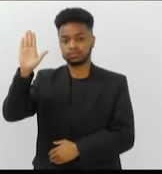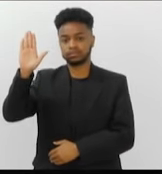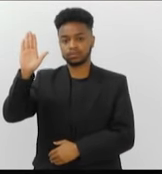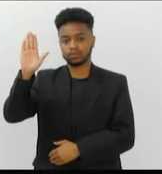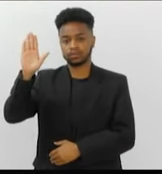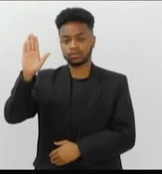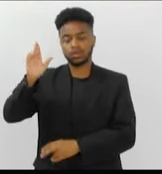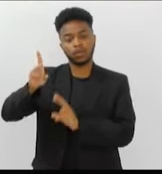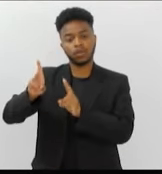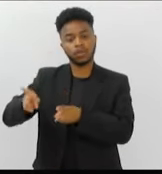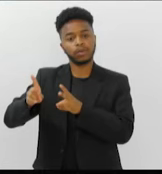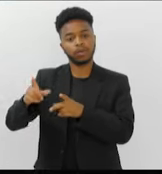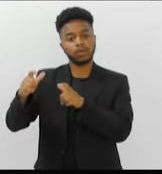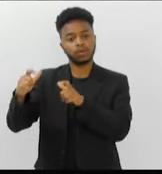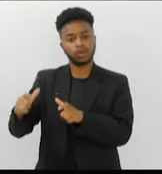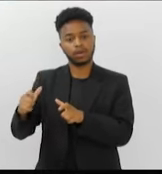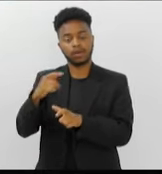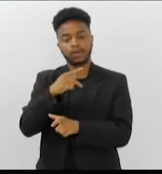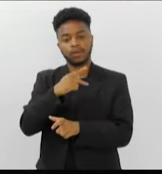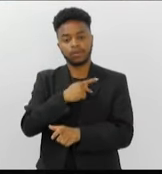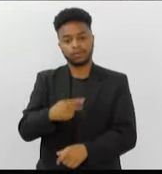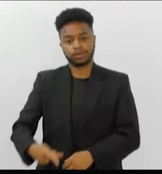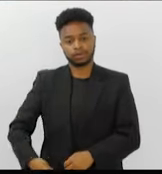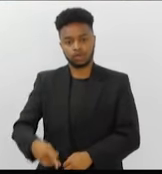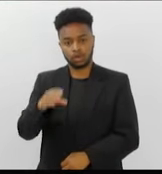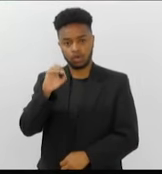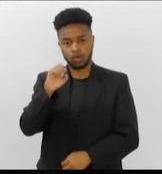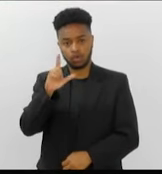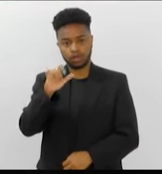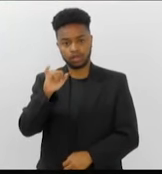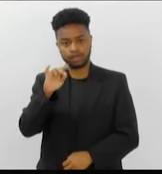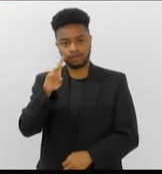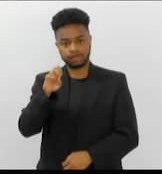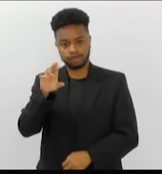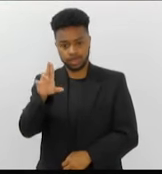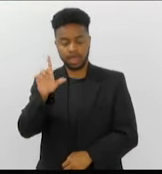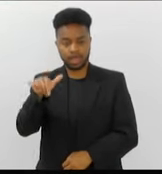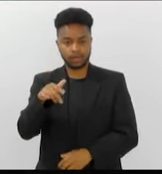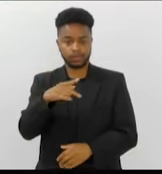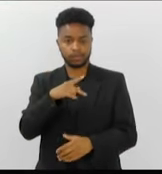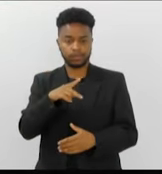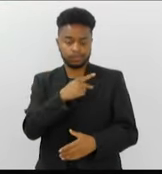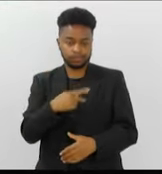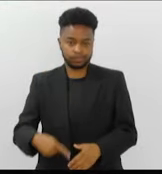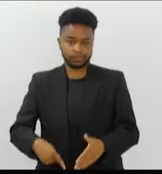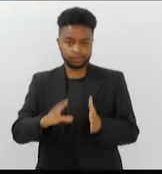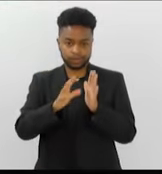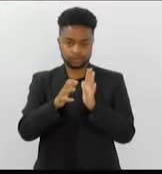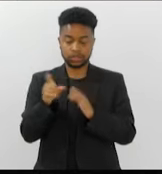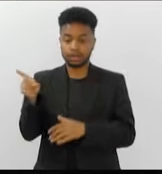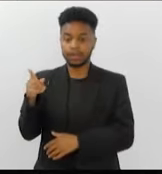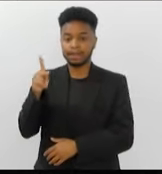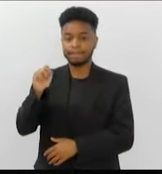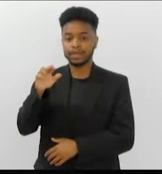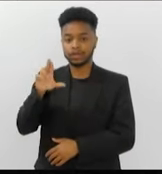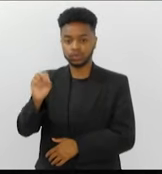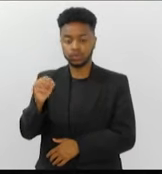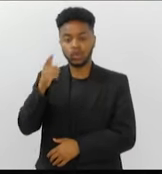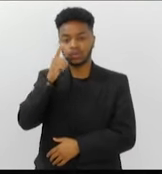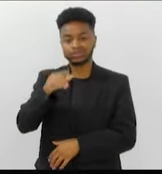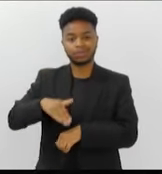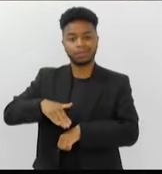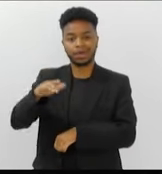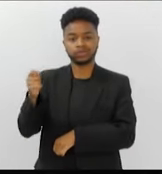esse presidente, o Oliver, é presidente do partido, o Pedro conseguiu mais do que o